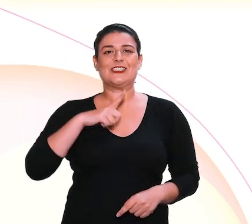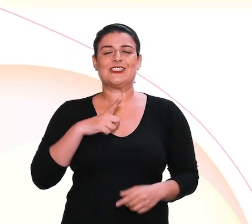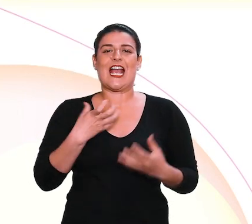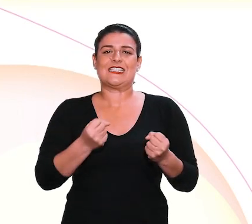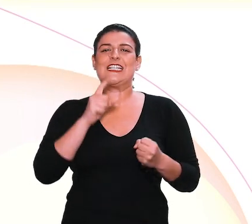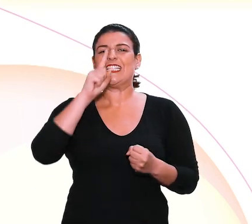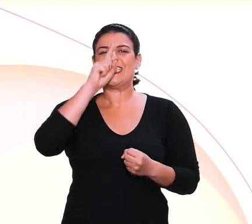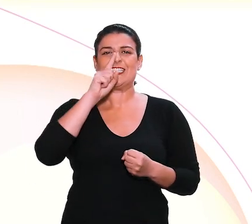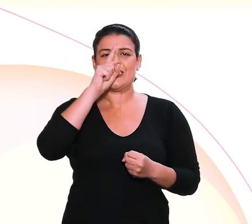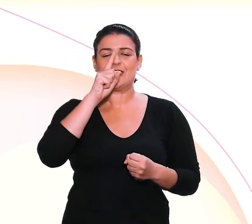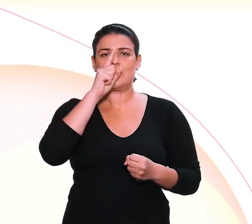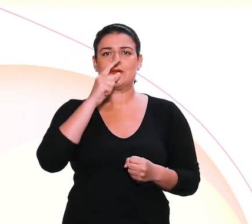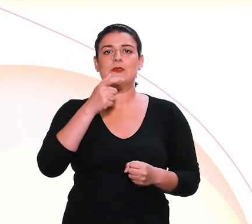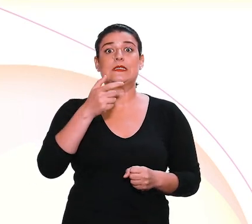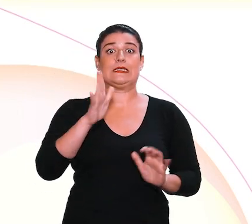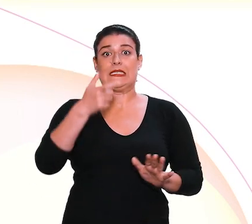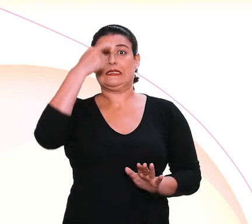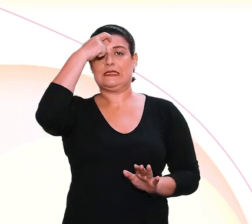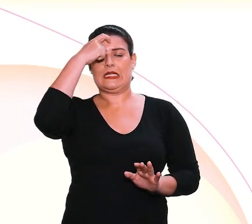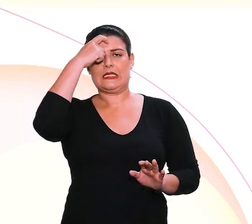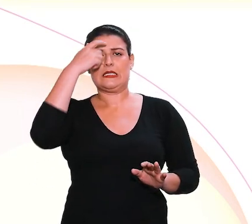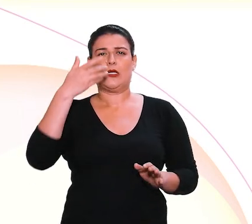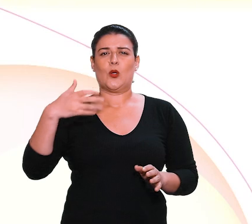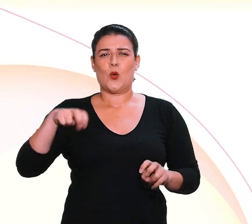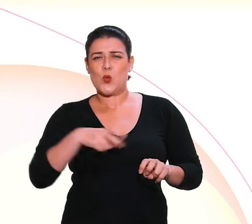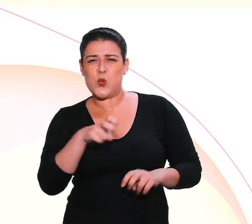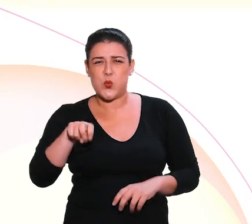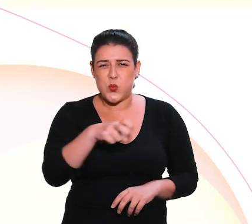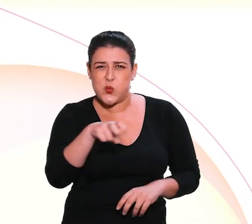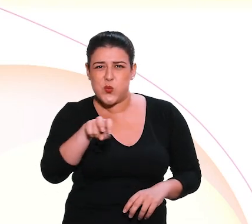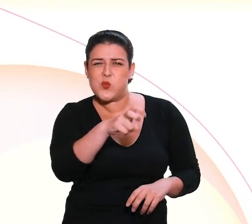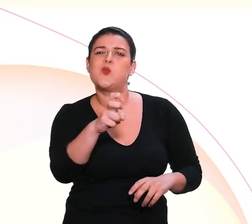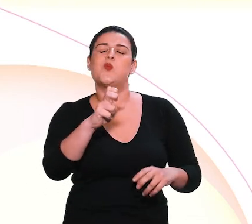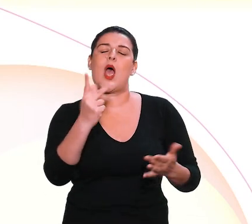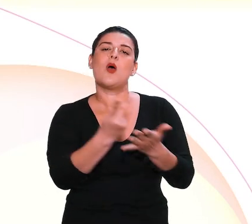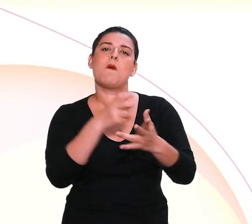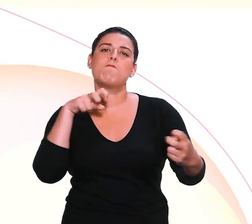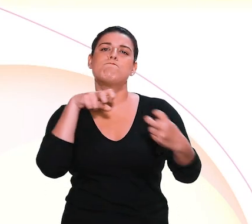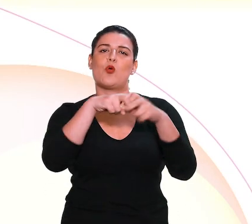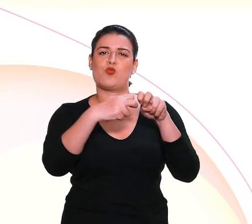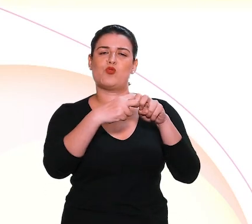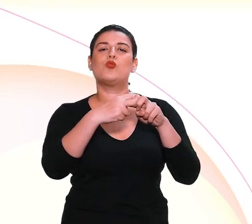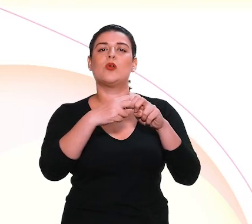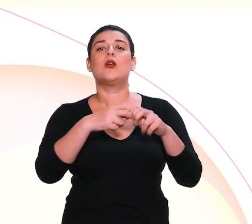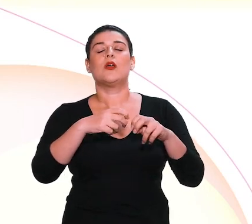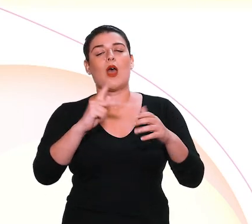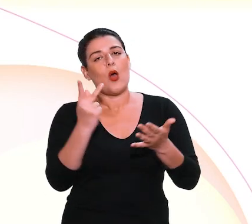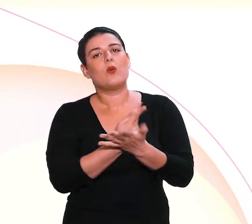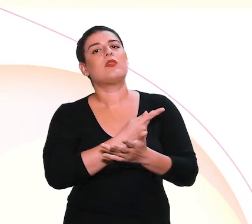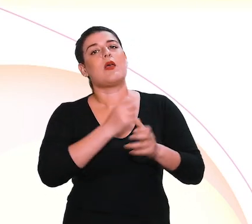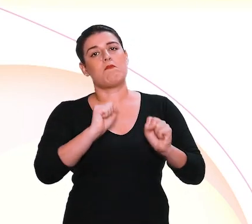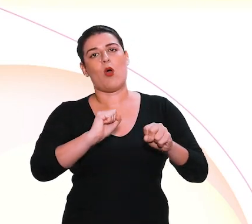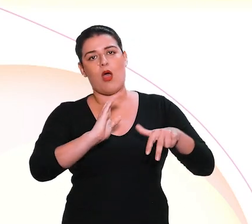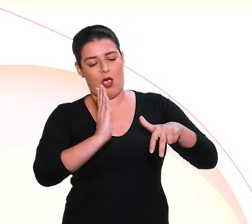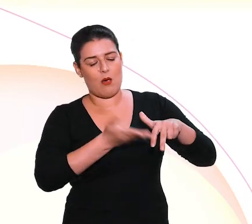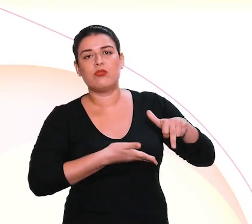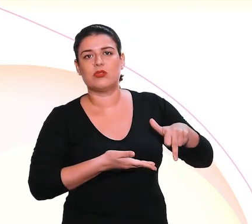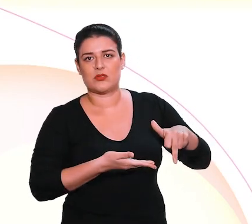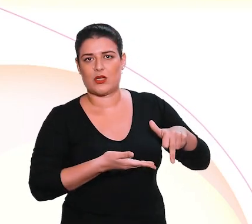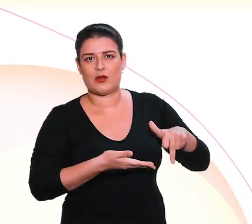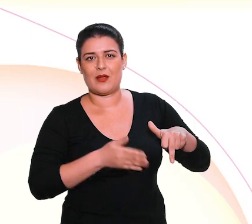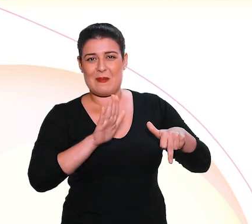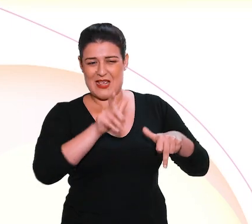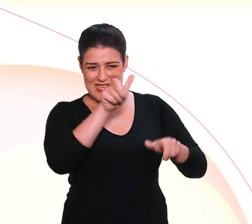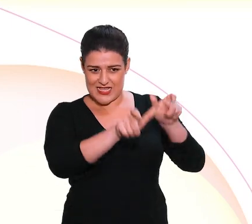riscos, são cientes deles, assumem os riscos e, por conta desses riscos, eles sofrem as amputações. Mas mesmo para